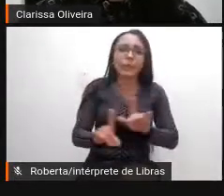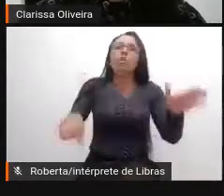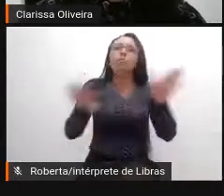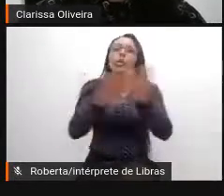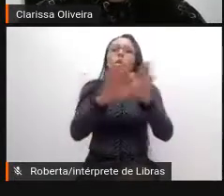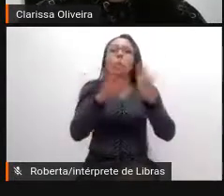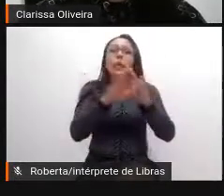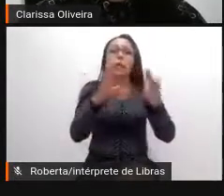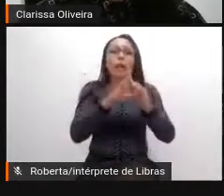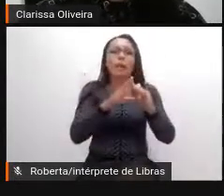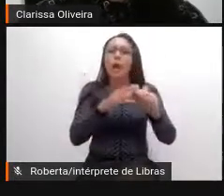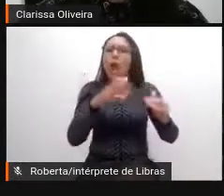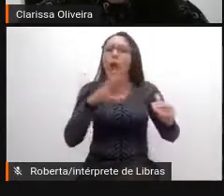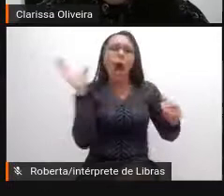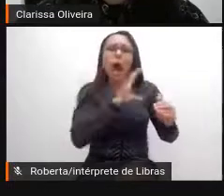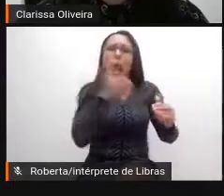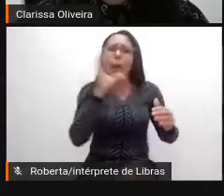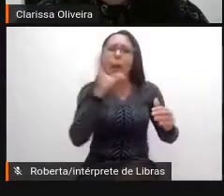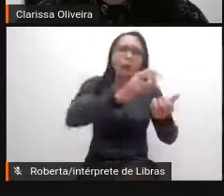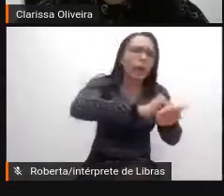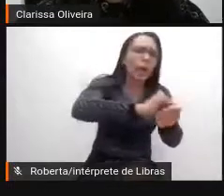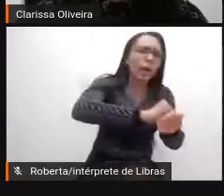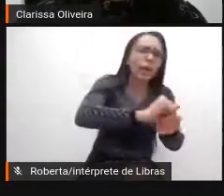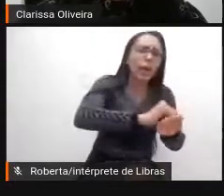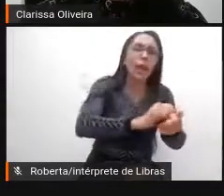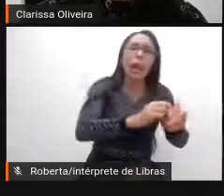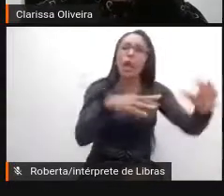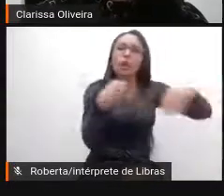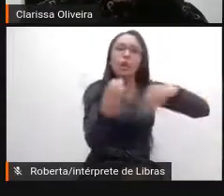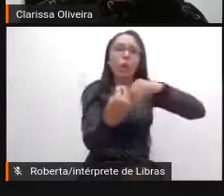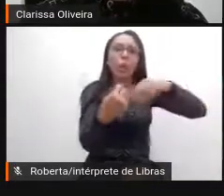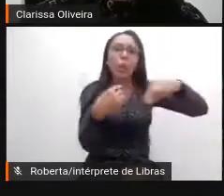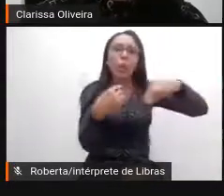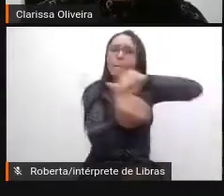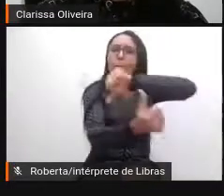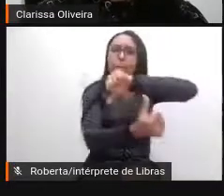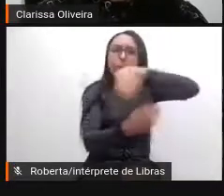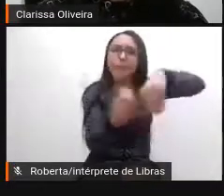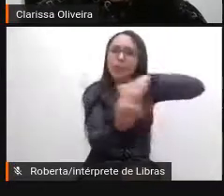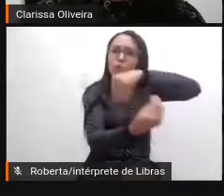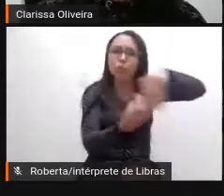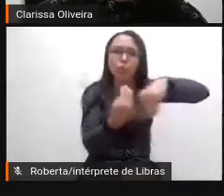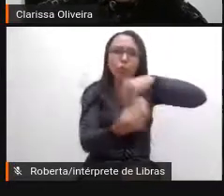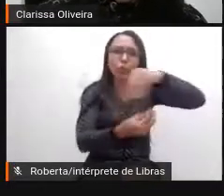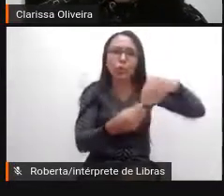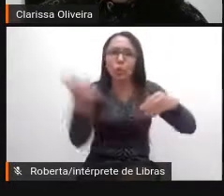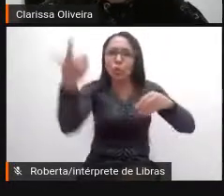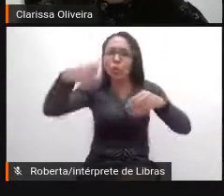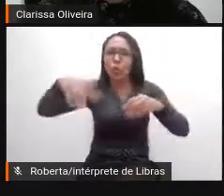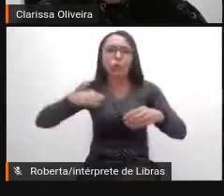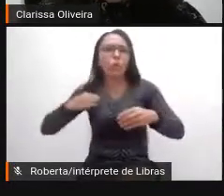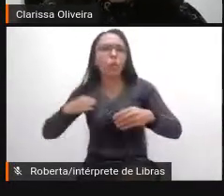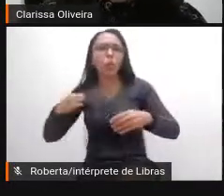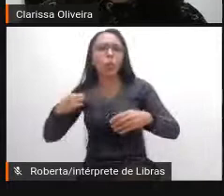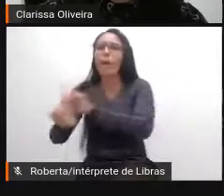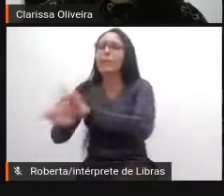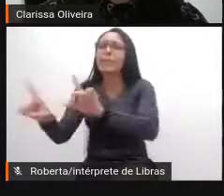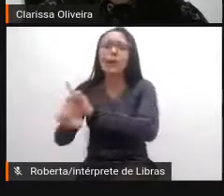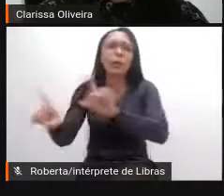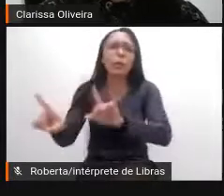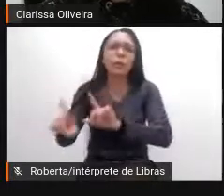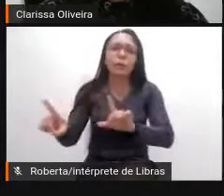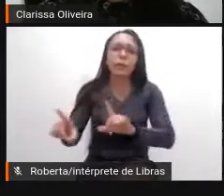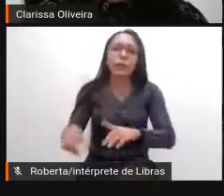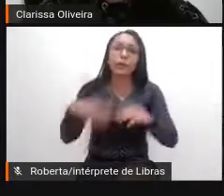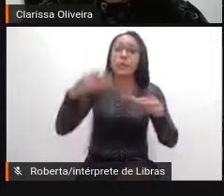logo lavando essa roupa e não misture ela com as roupas do pessoal da sua casa, das roupas de casa, que você estava